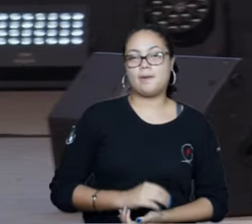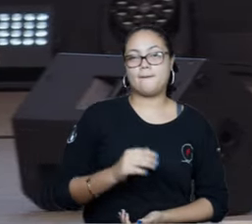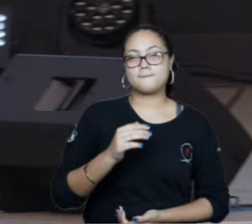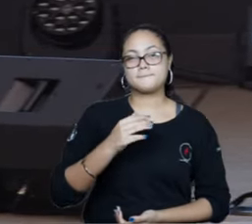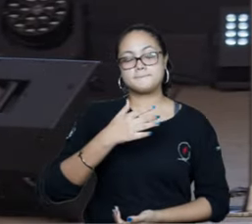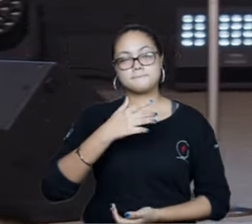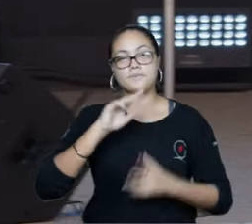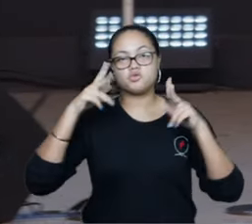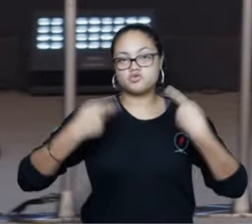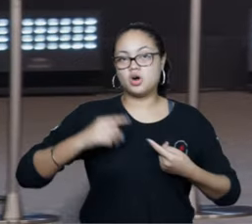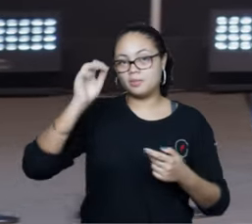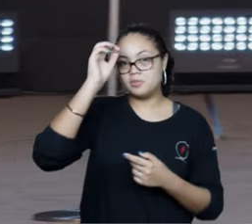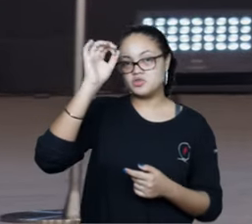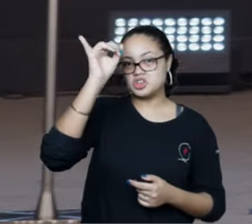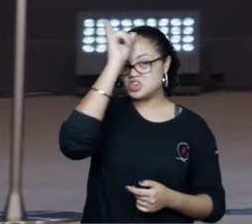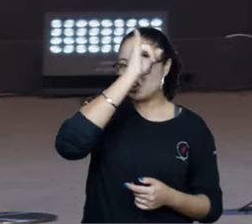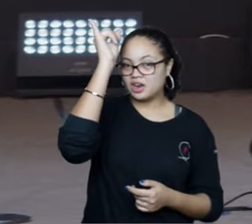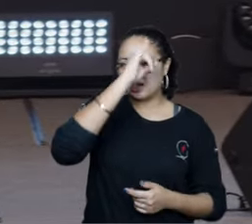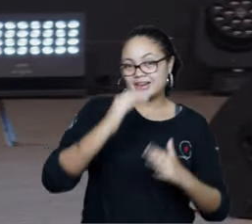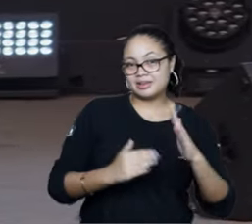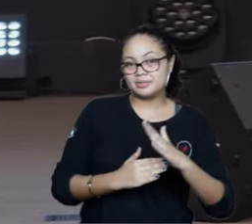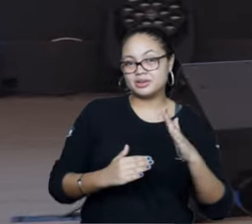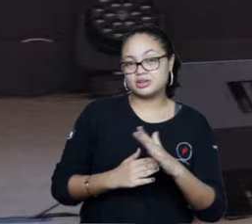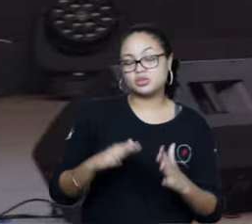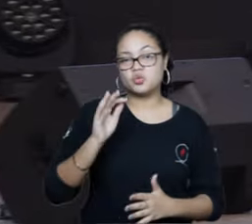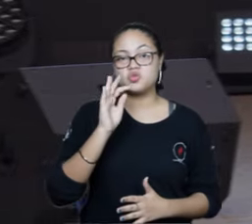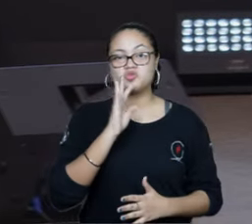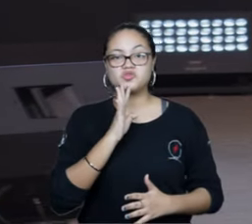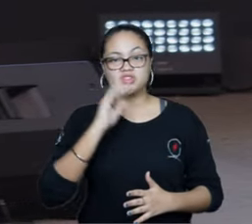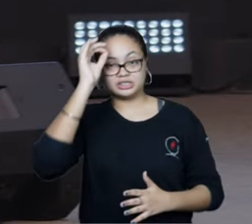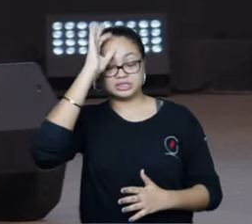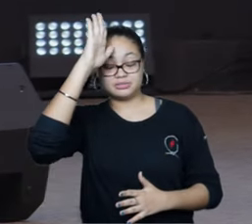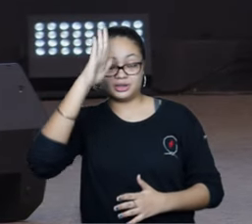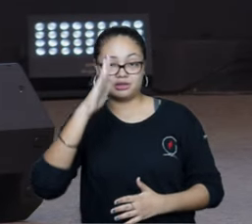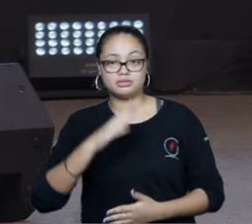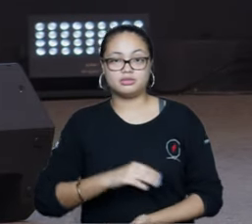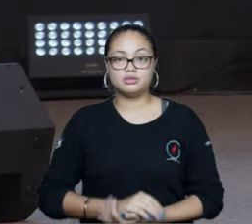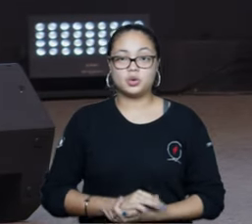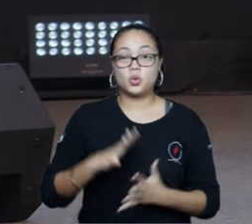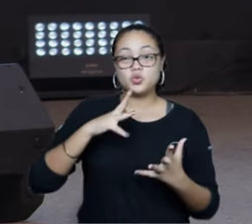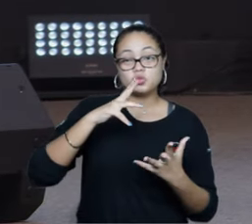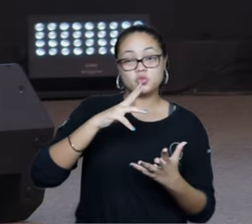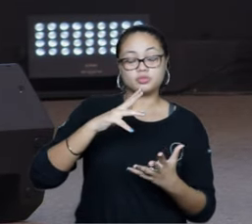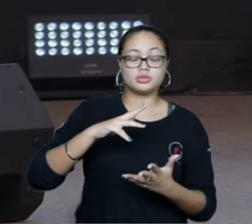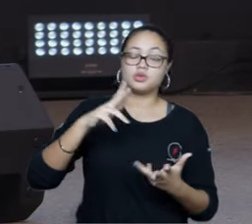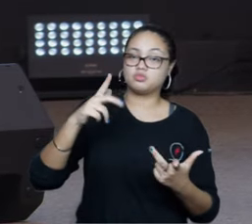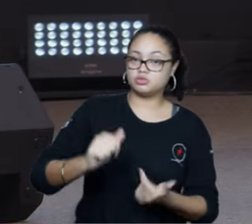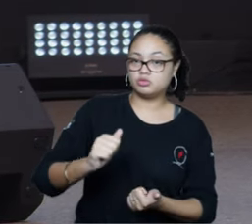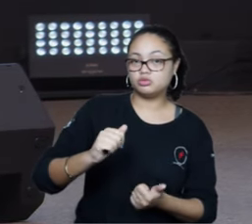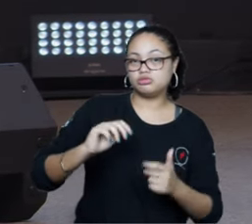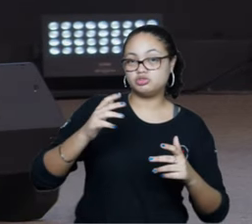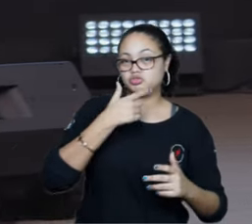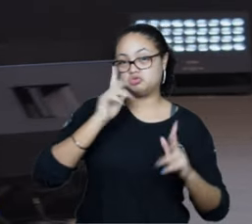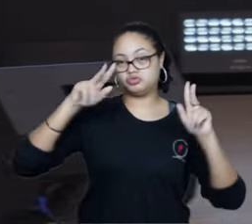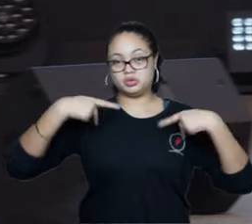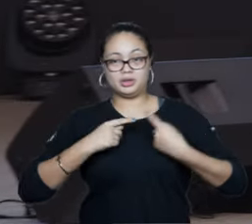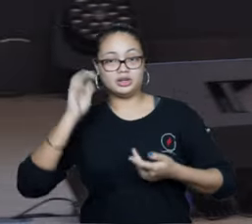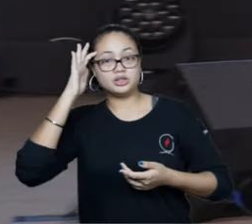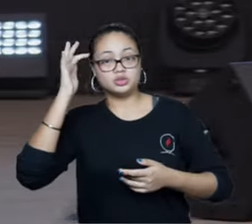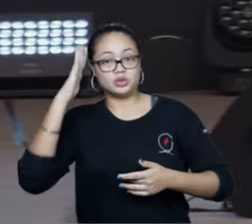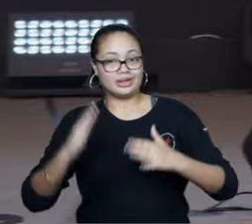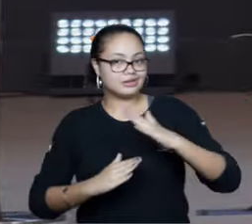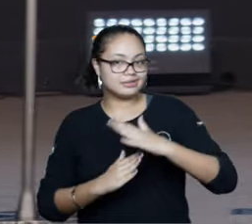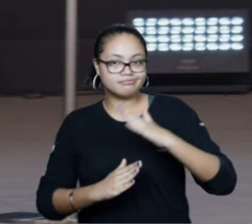seu conhecimento o mundo de um grande homem que sonha não tem limite